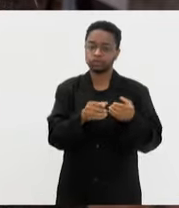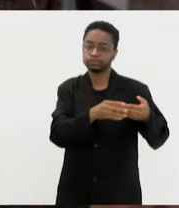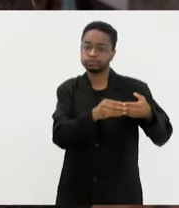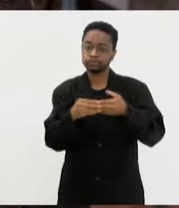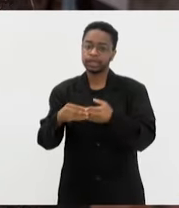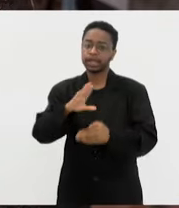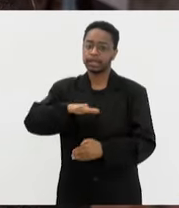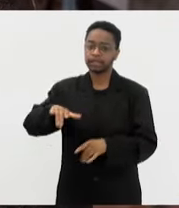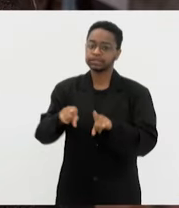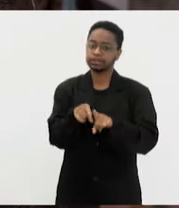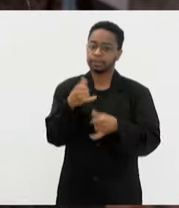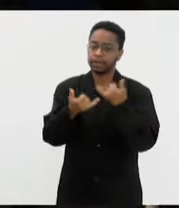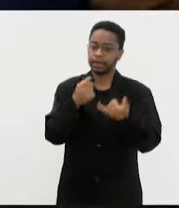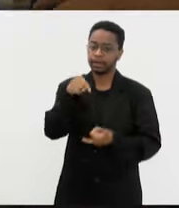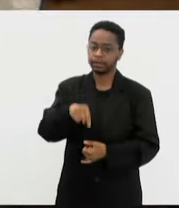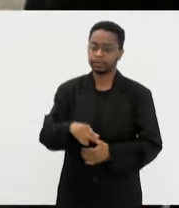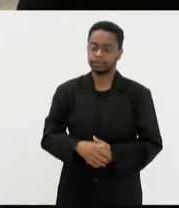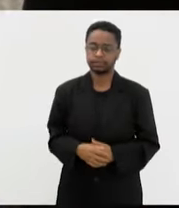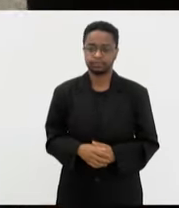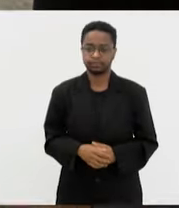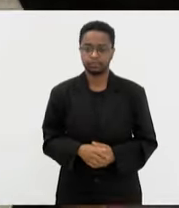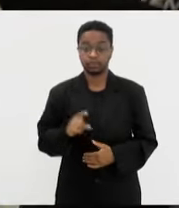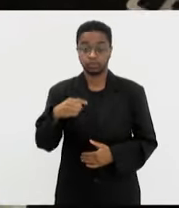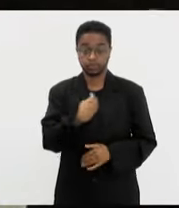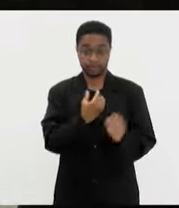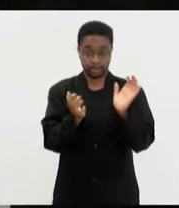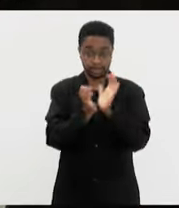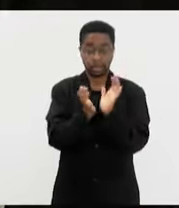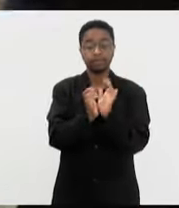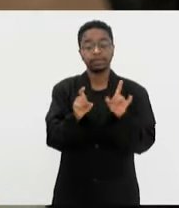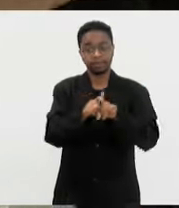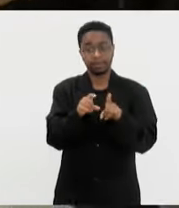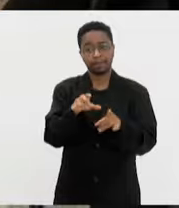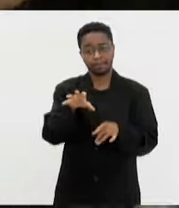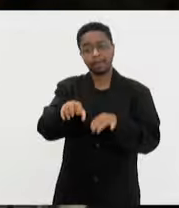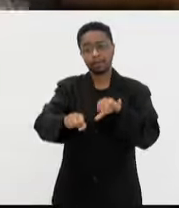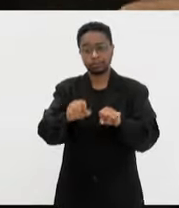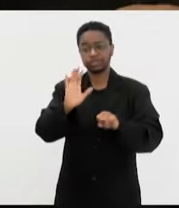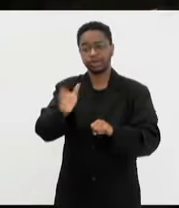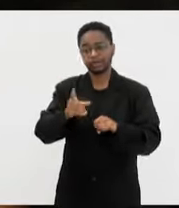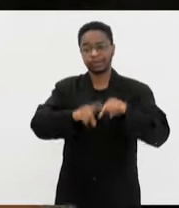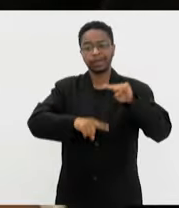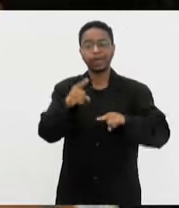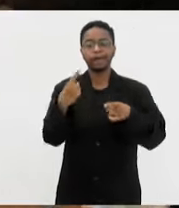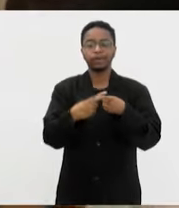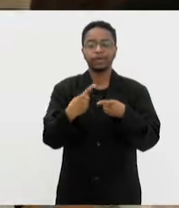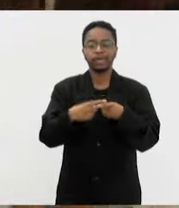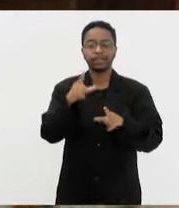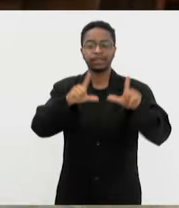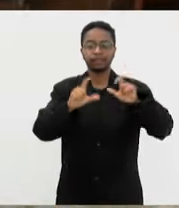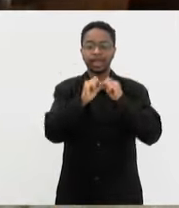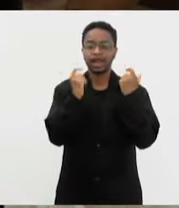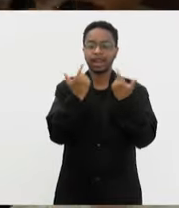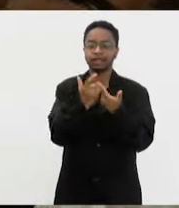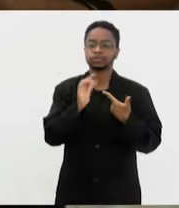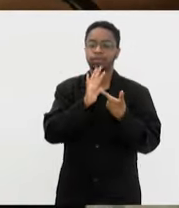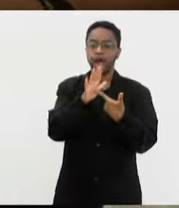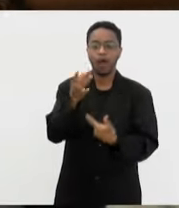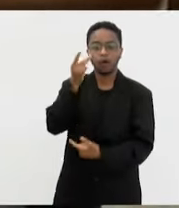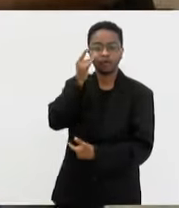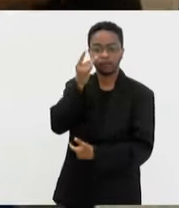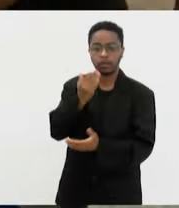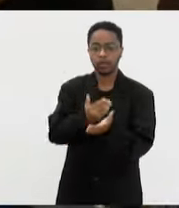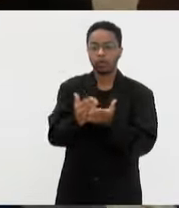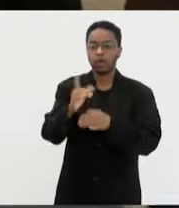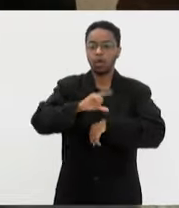as crianças aqui para o Palácio Tiradentes. Nossa equipe também já pegou o kit, já que a TV Alerj vai transmitir a corrida ao vivo a